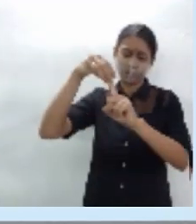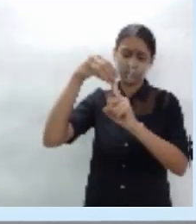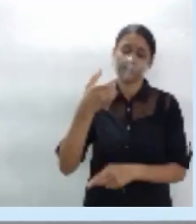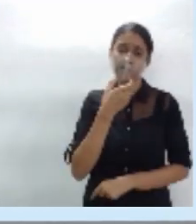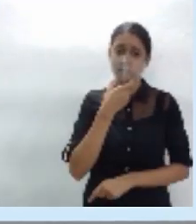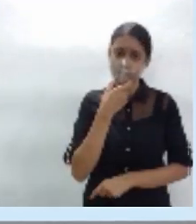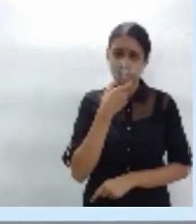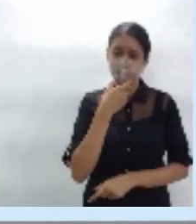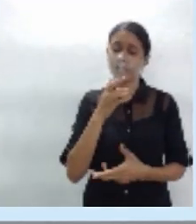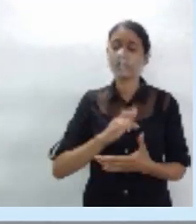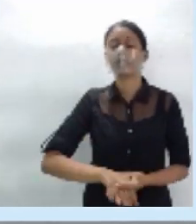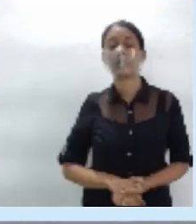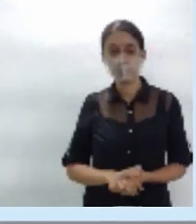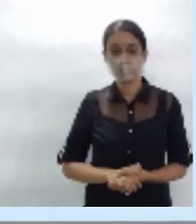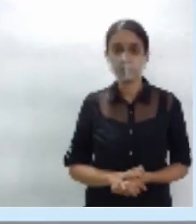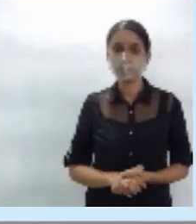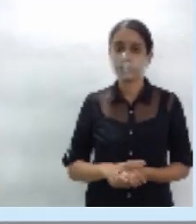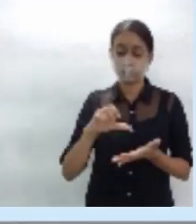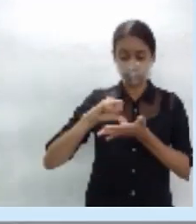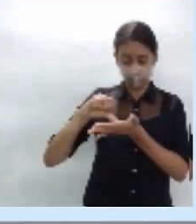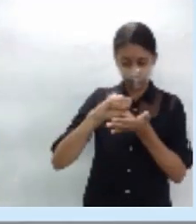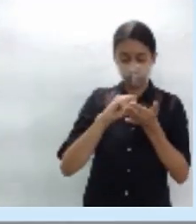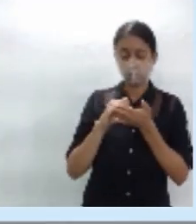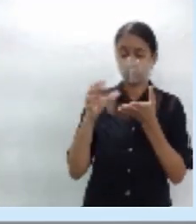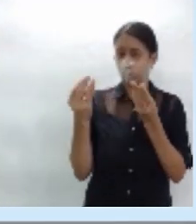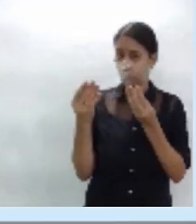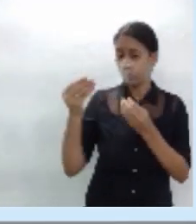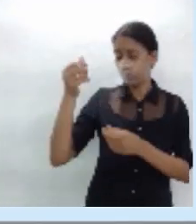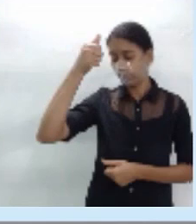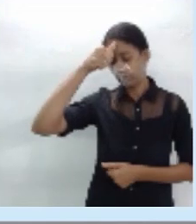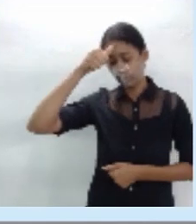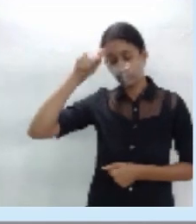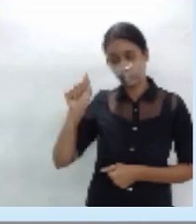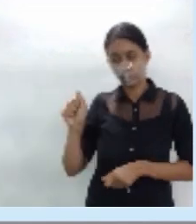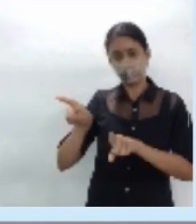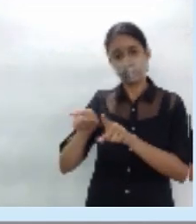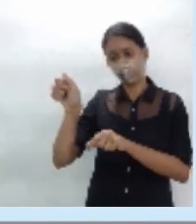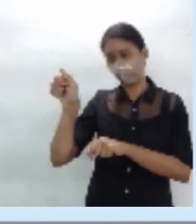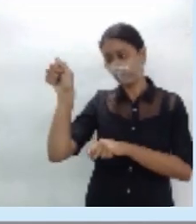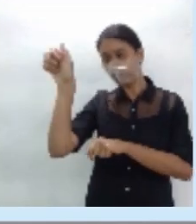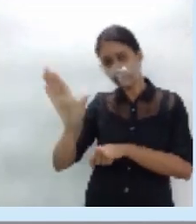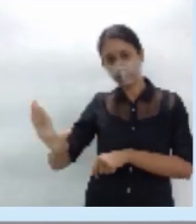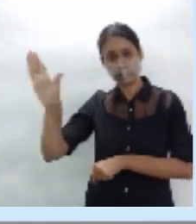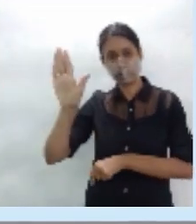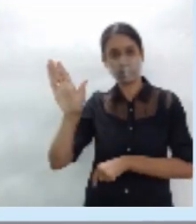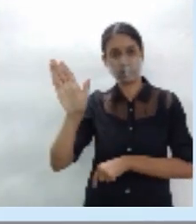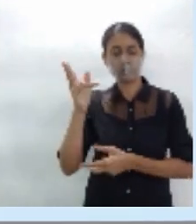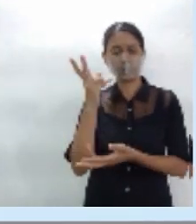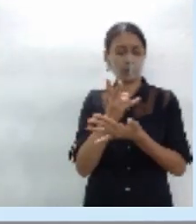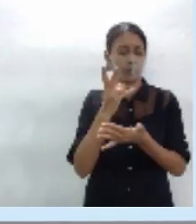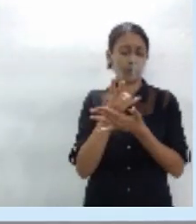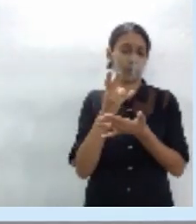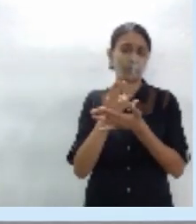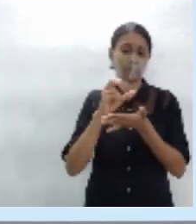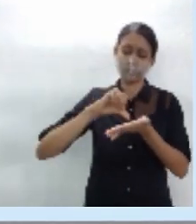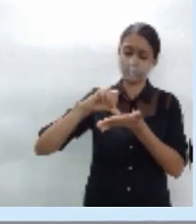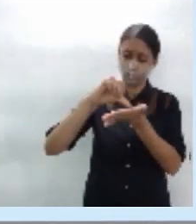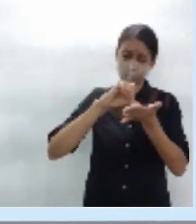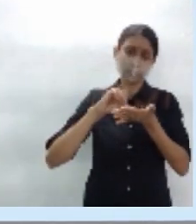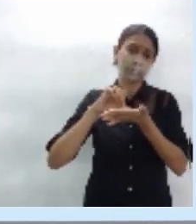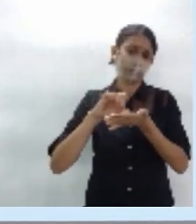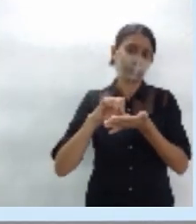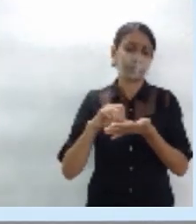Inglaterra, que foram os grandes colonizadores na Ásia e na África, continuar com essa colonização. Então